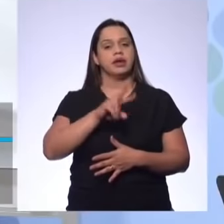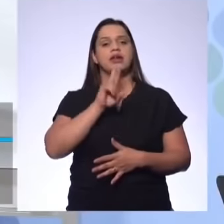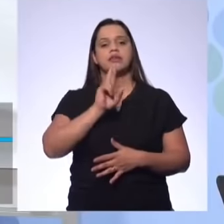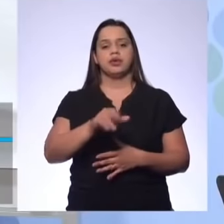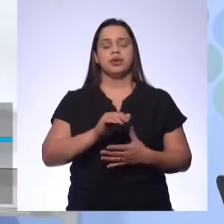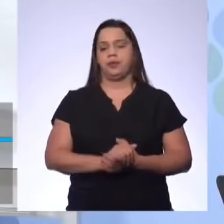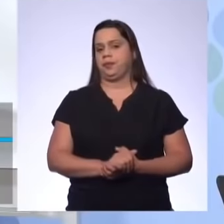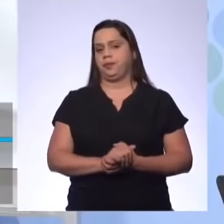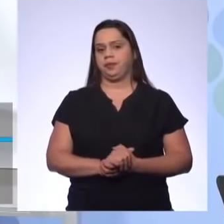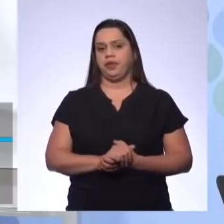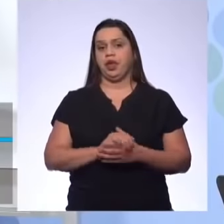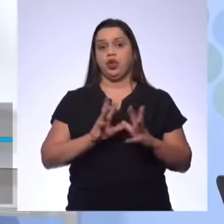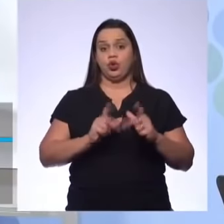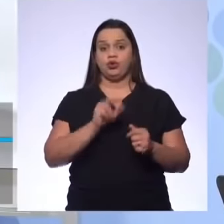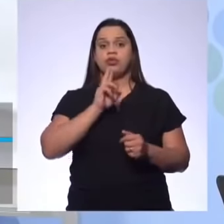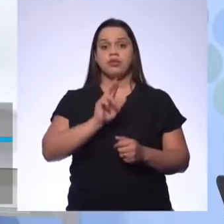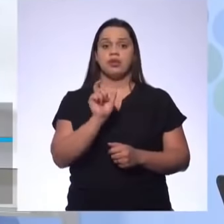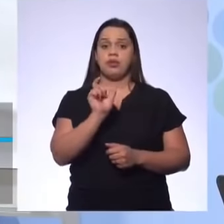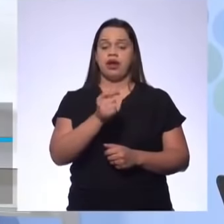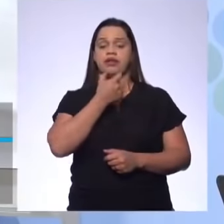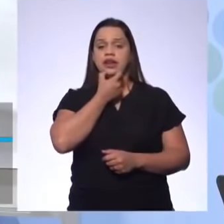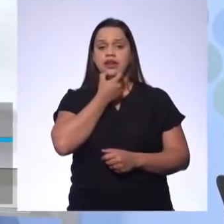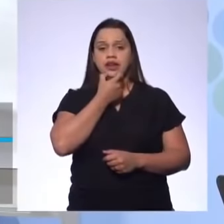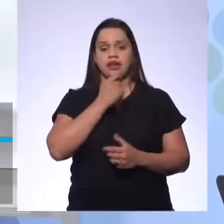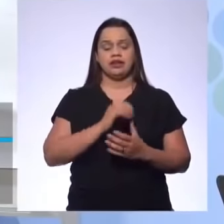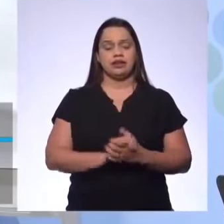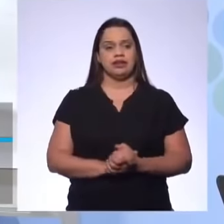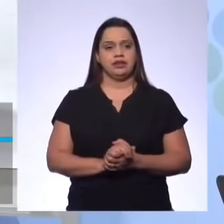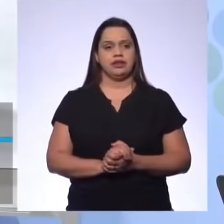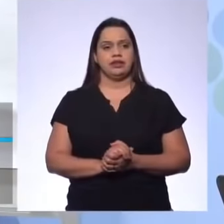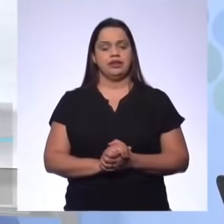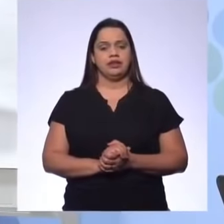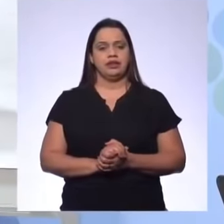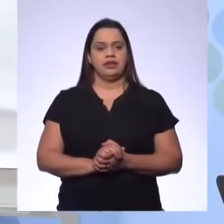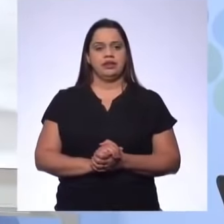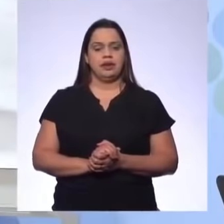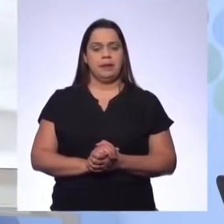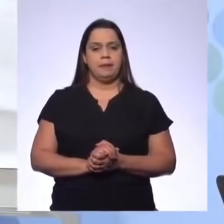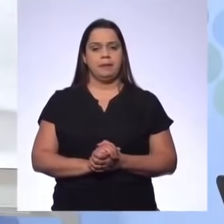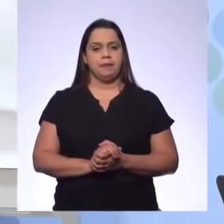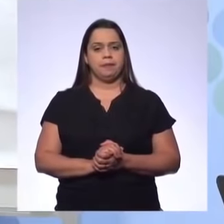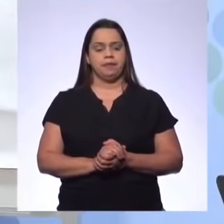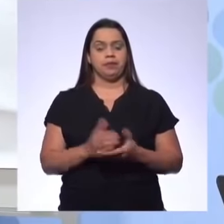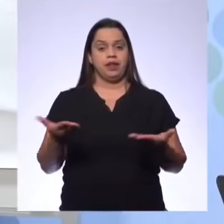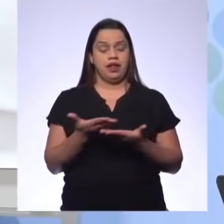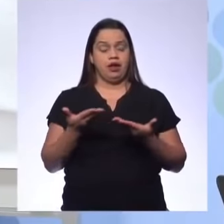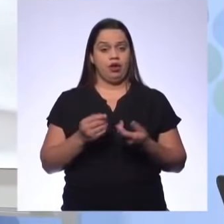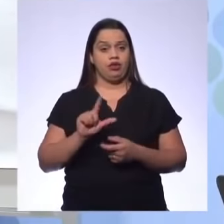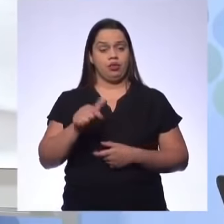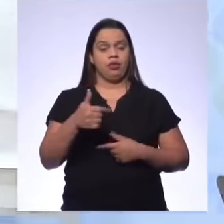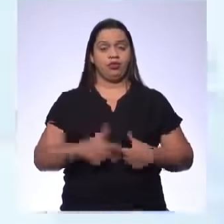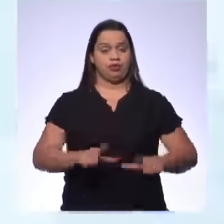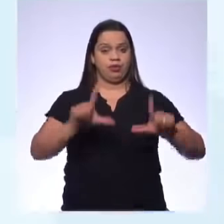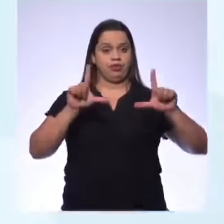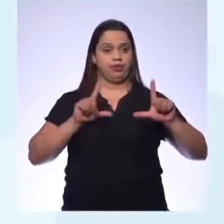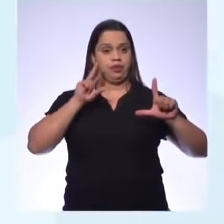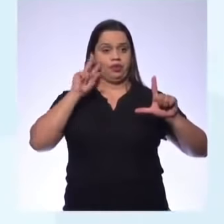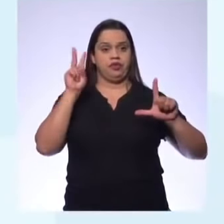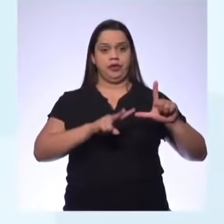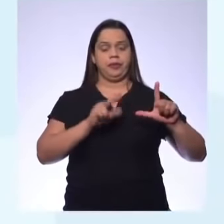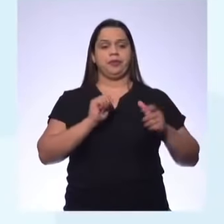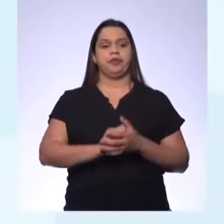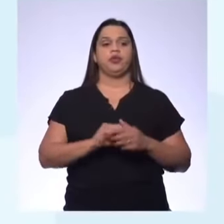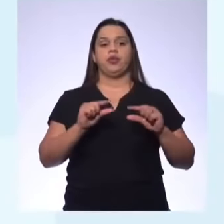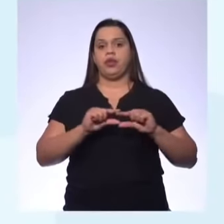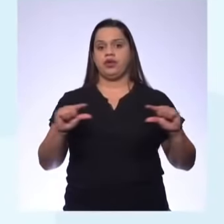muito bem agora nós vamos colocar aí outra tela para vocês com as frases por favor pode